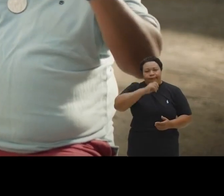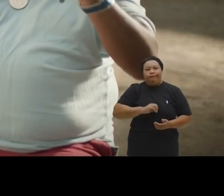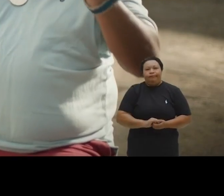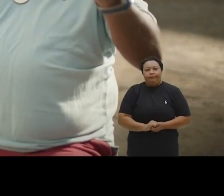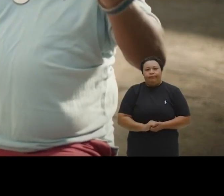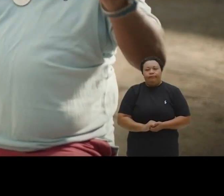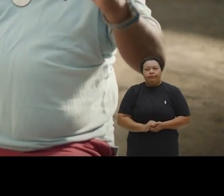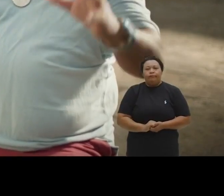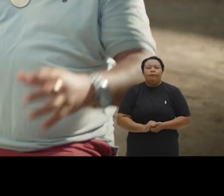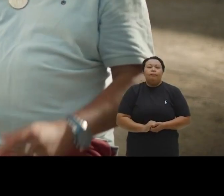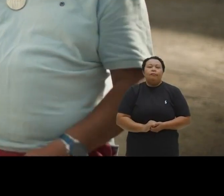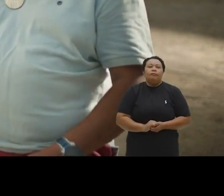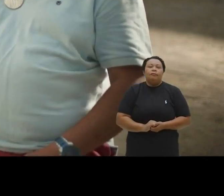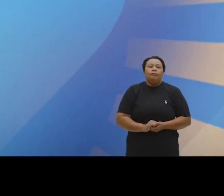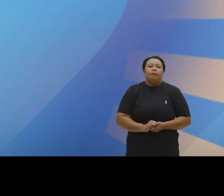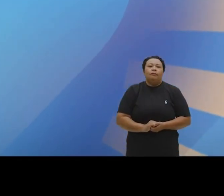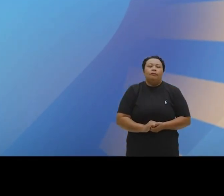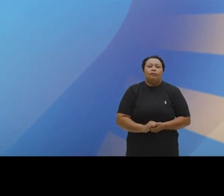equipe do Santa Isabel.